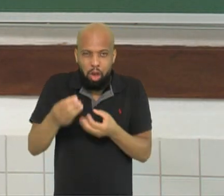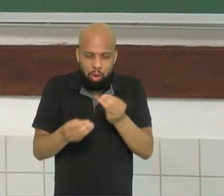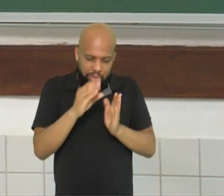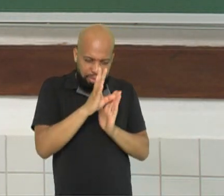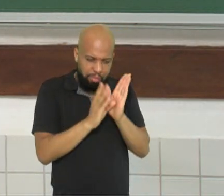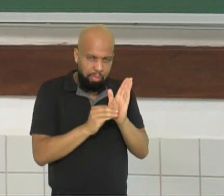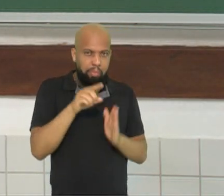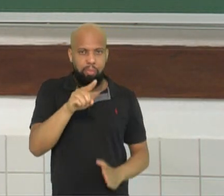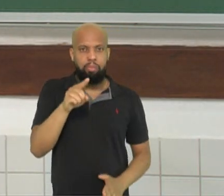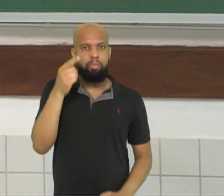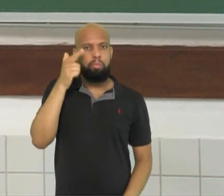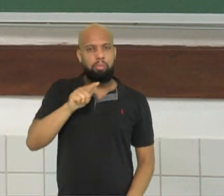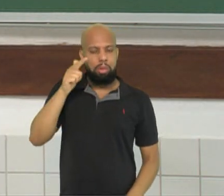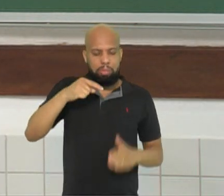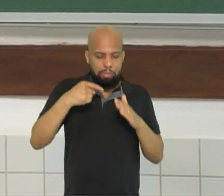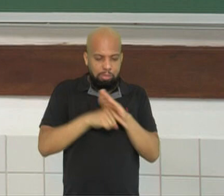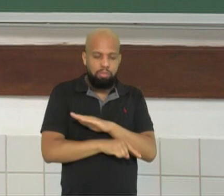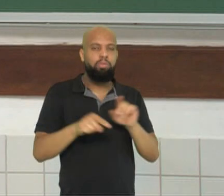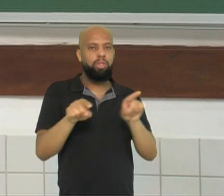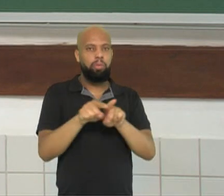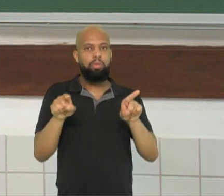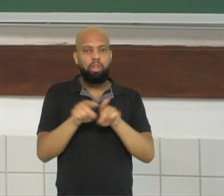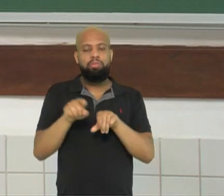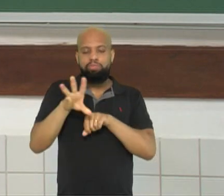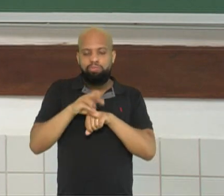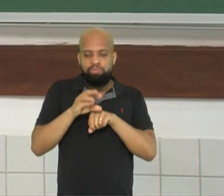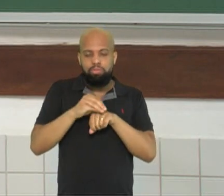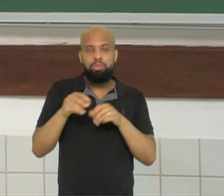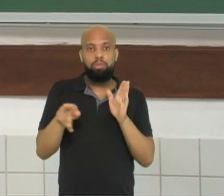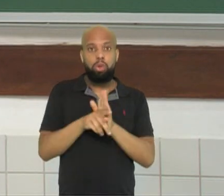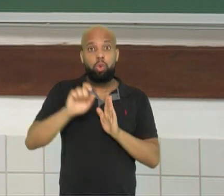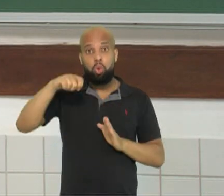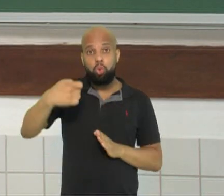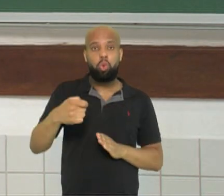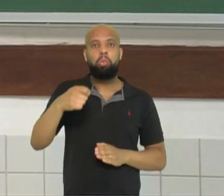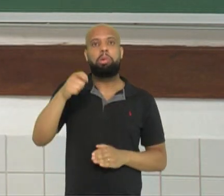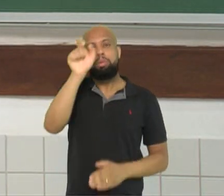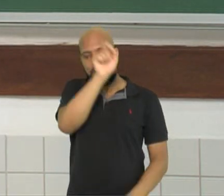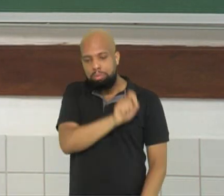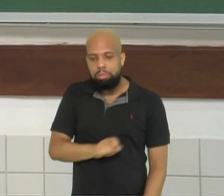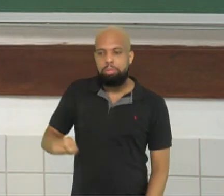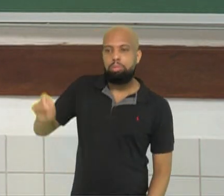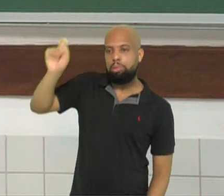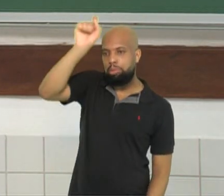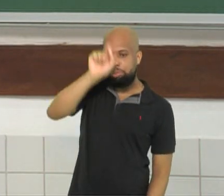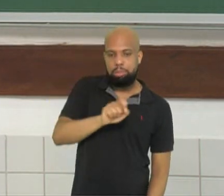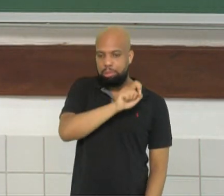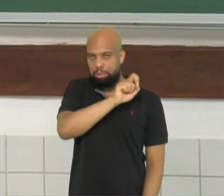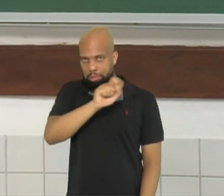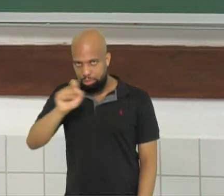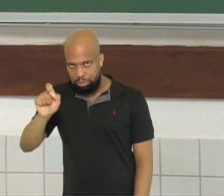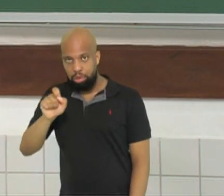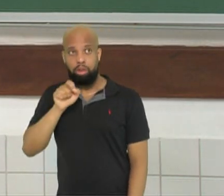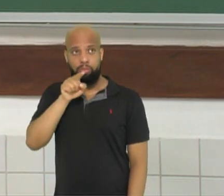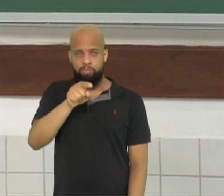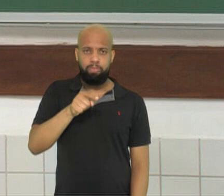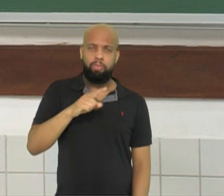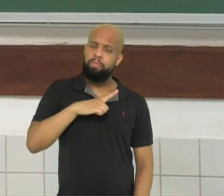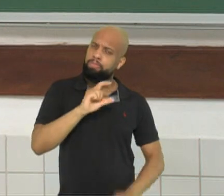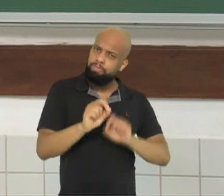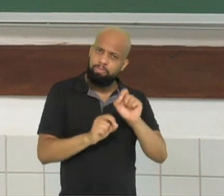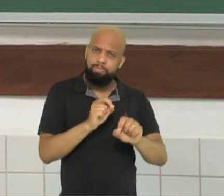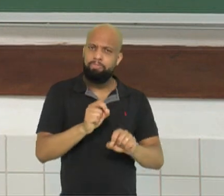conteúdo para depois você aprofundar aí o conhecimento trigonométrico. Bom, a gente sempre lembra vocês de continuarem